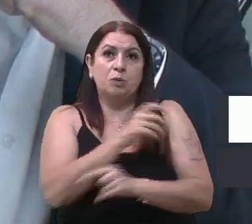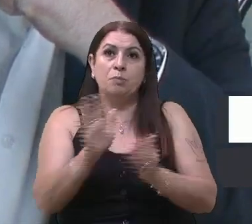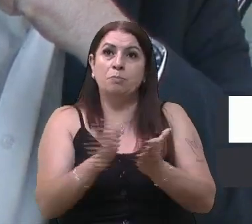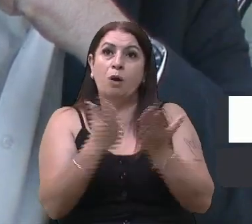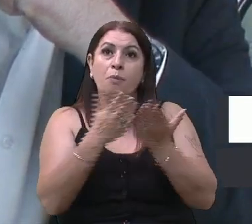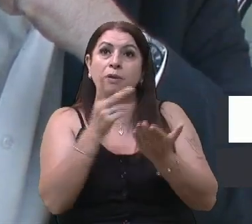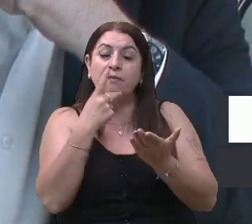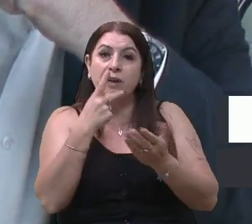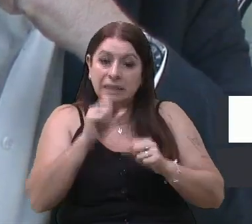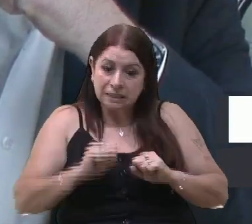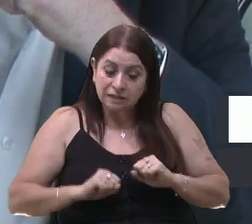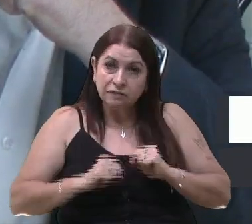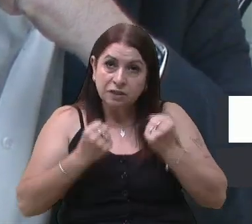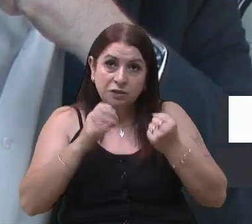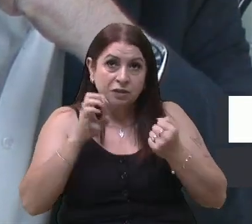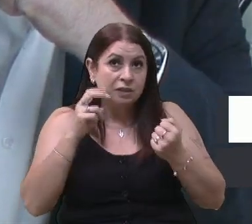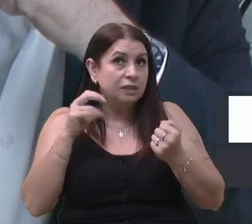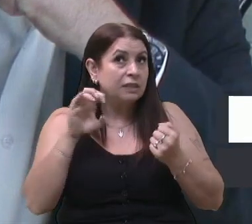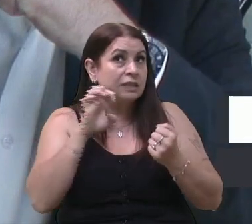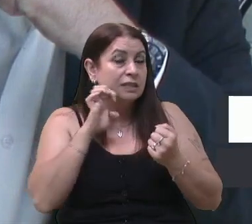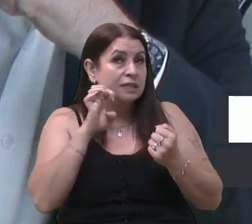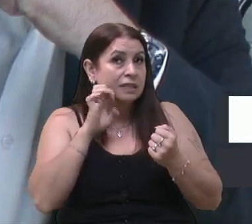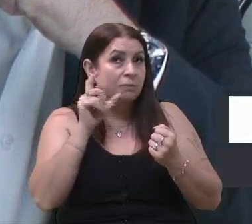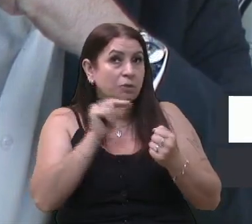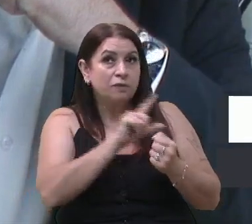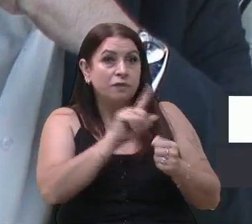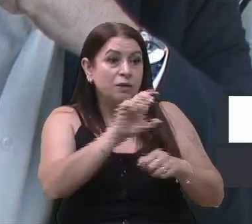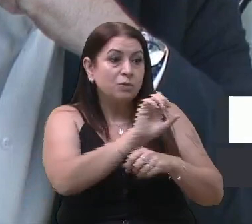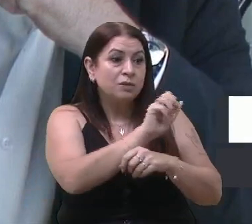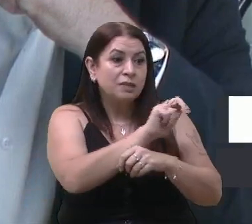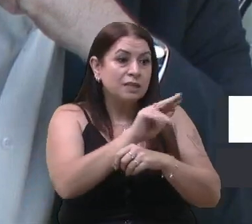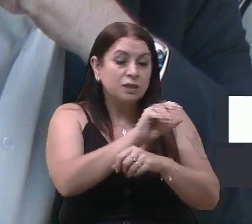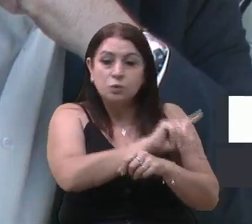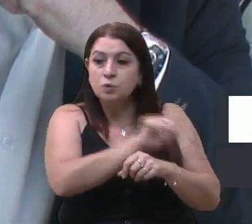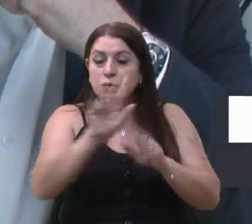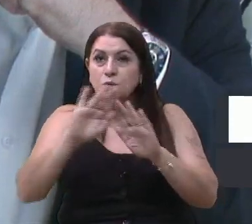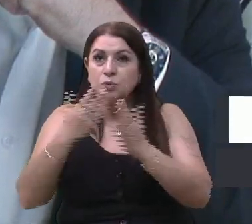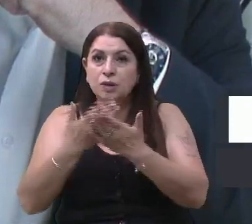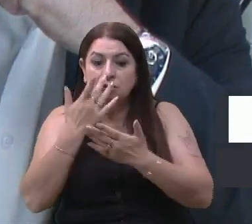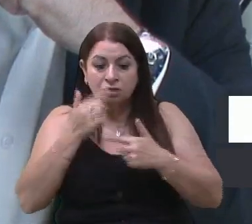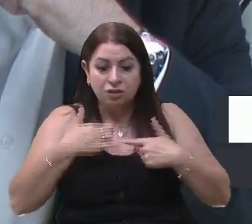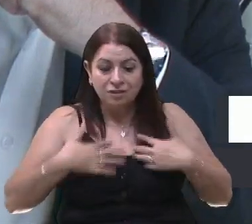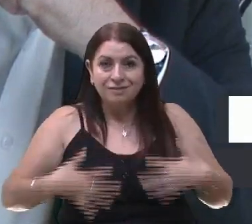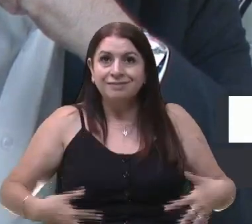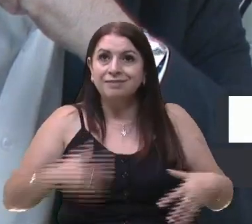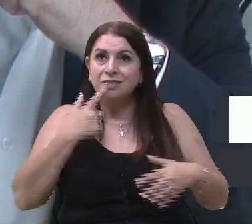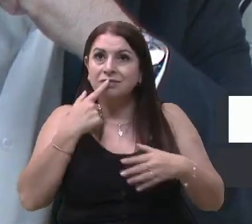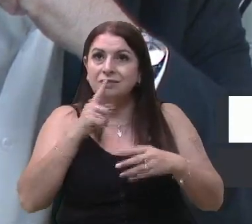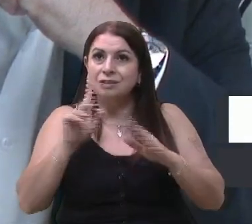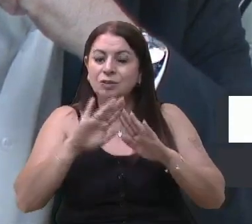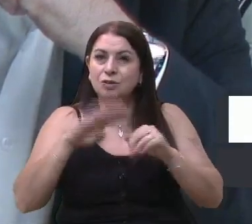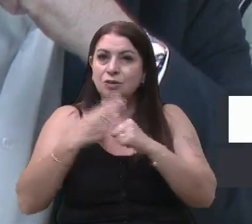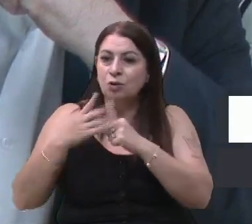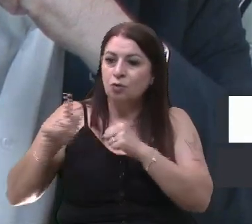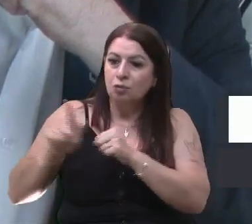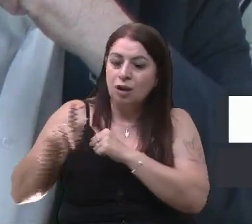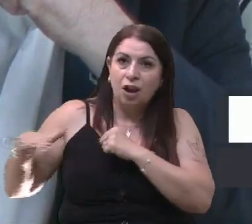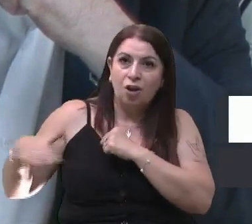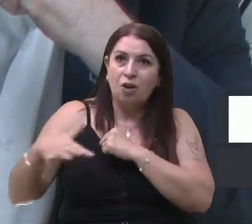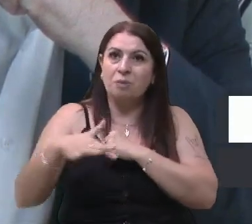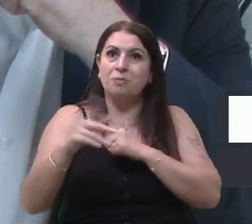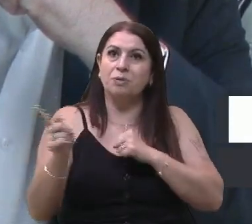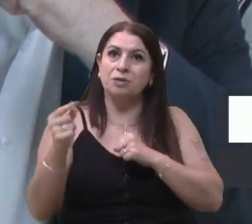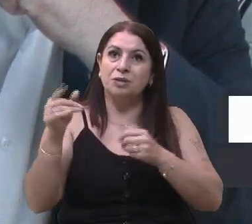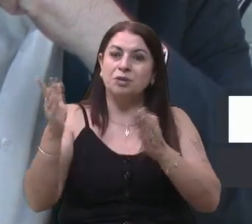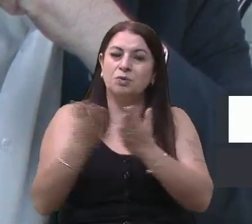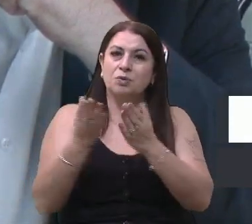diz defender, vereador Estela, que possam sair lá do Serrano e vir estudar no Cristóvão, que possam sair lá de Galópolis e vir estudar aqui no centro.